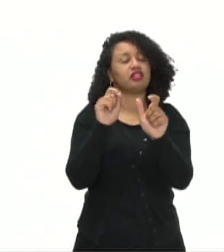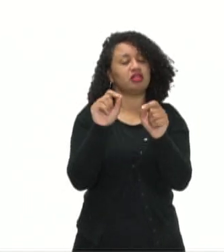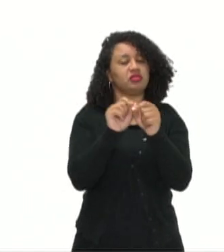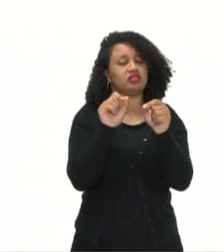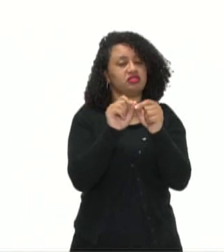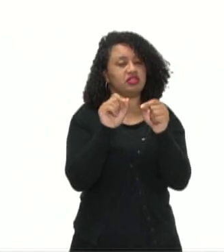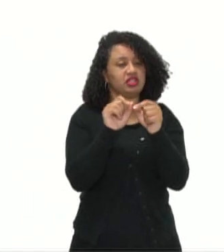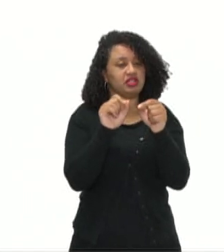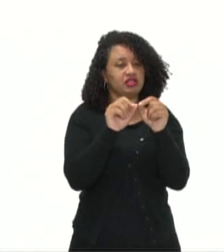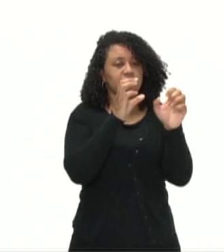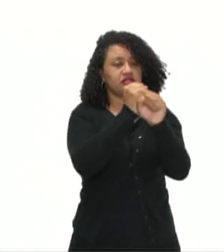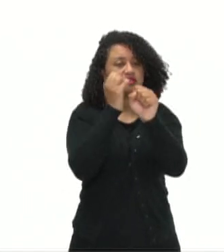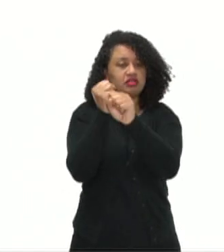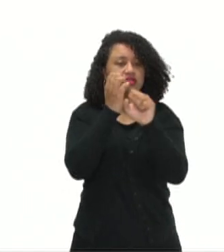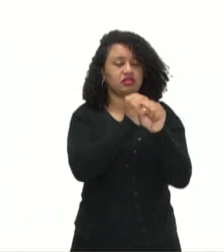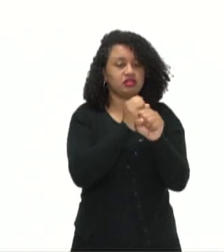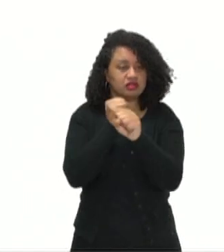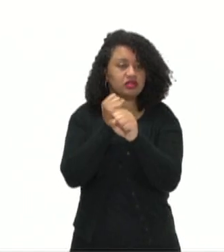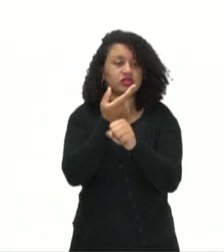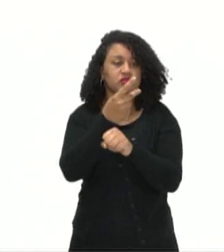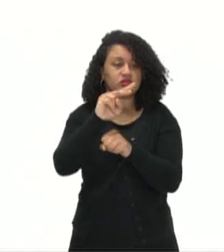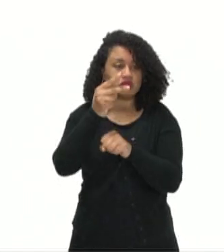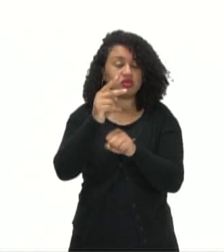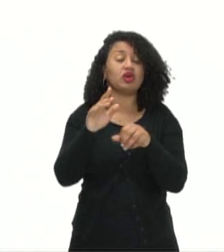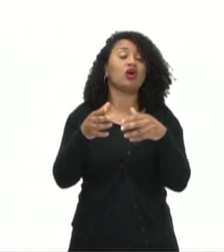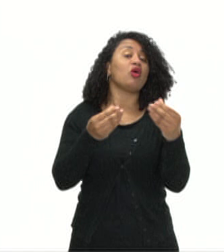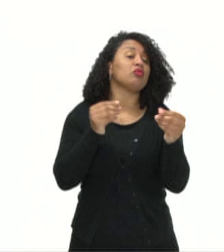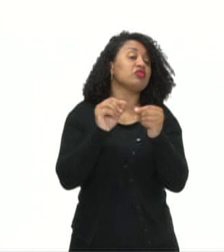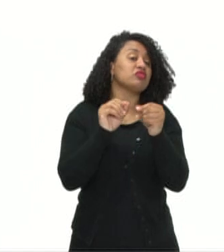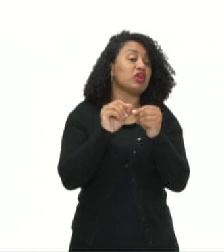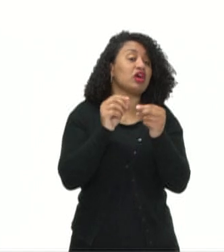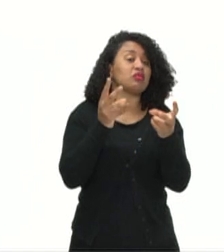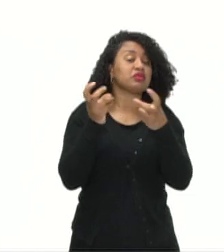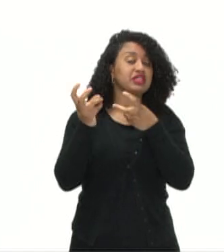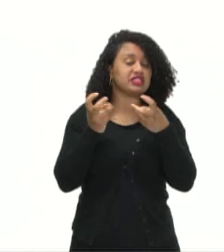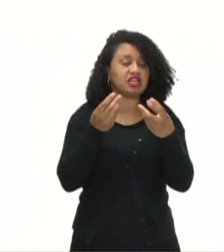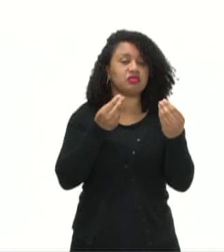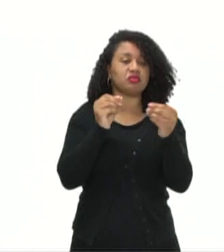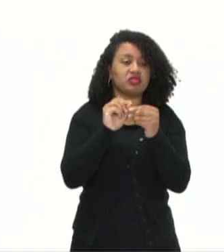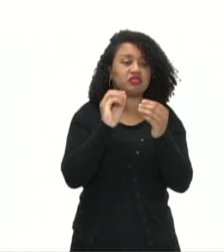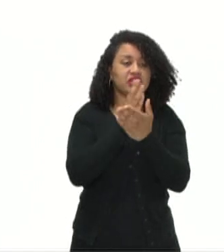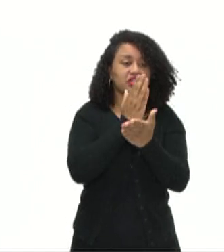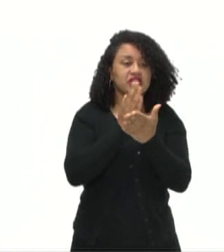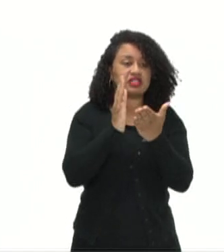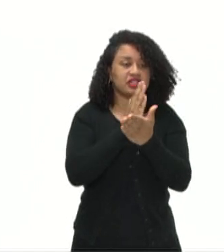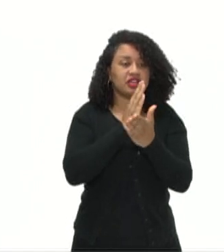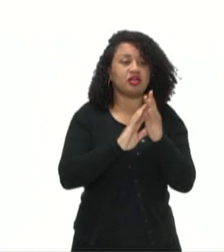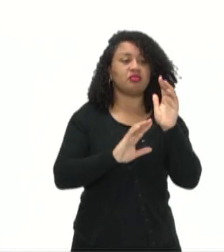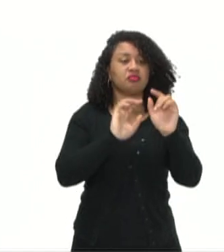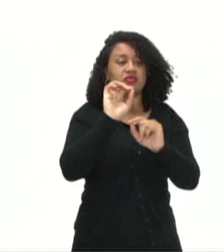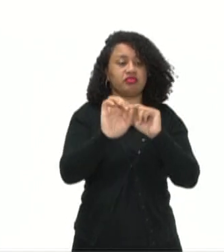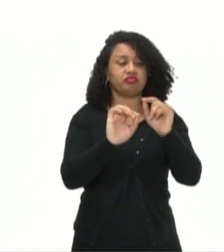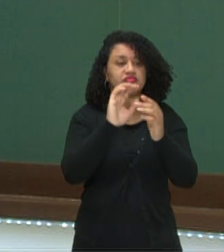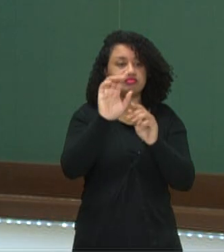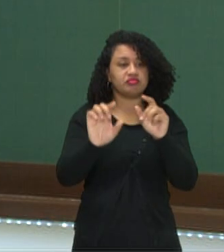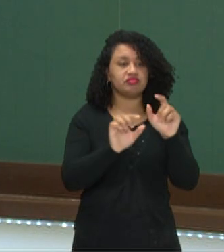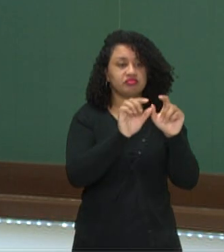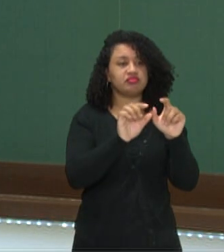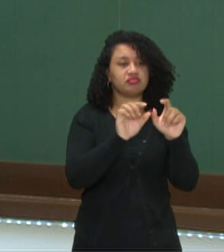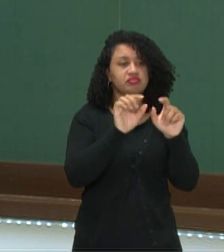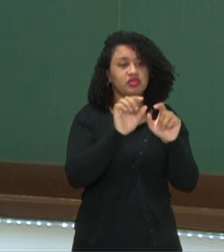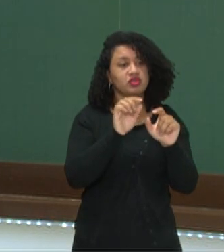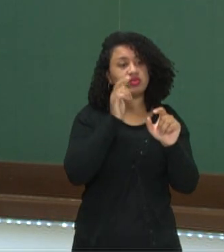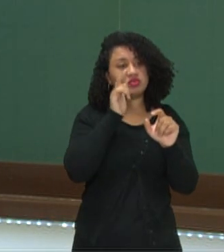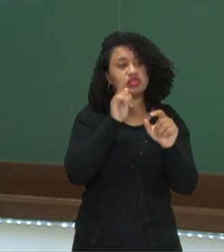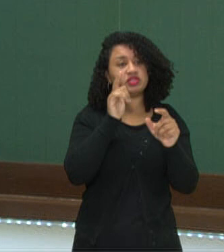e o atrito cinético de cada um deles. Como é que eu faço isso? Isolando o coeficiente de atrito, eu